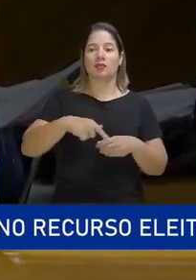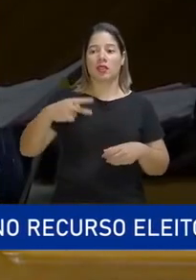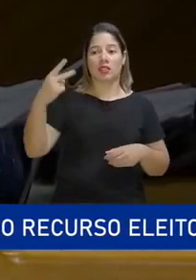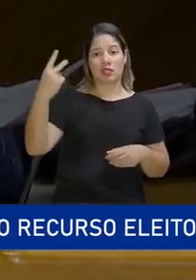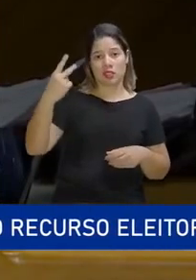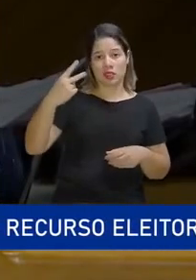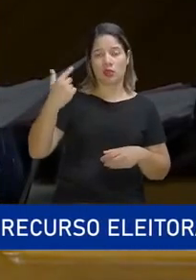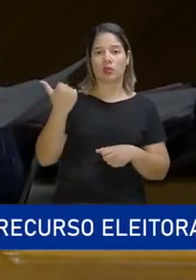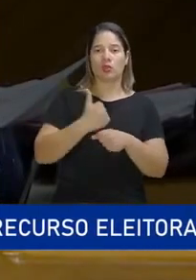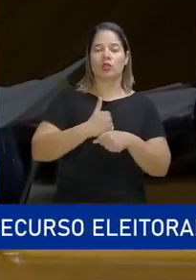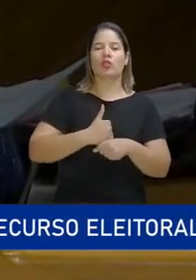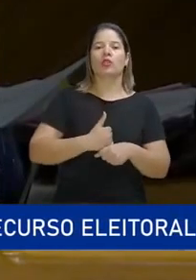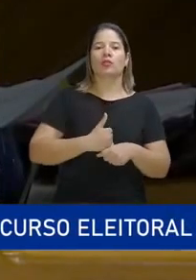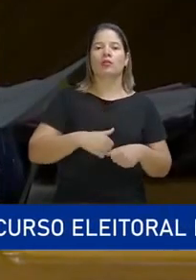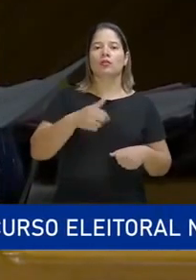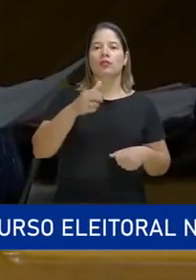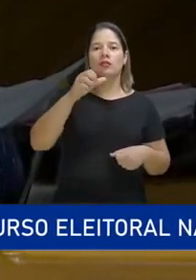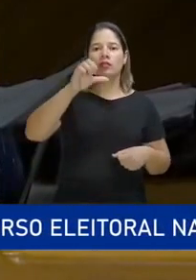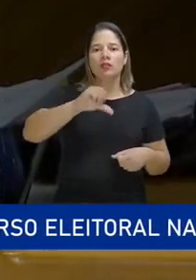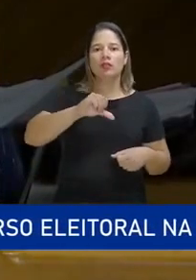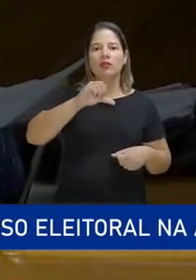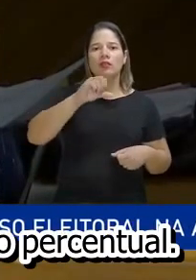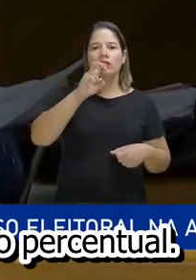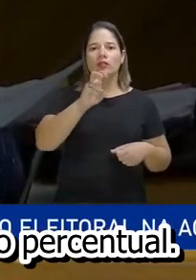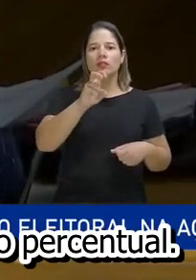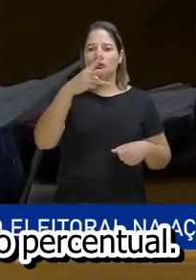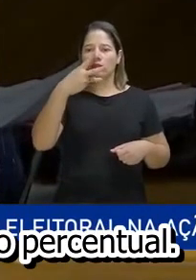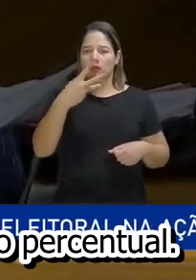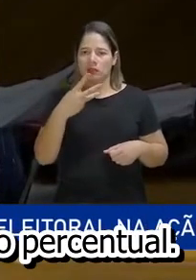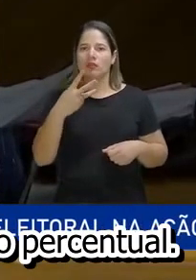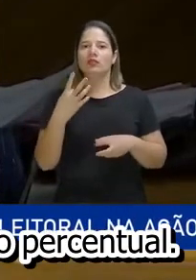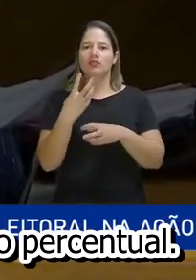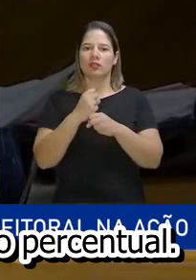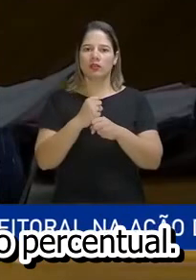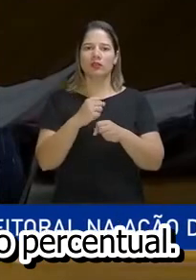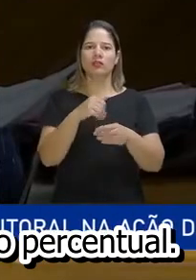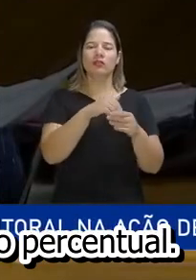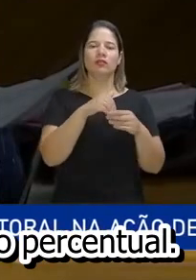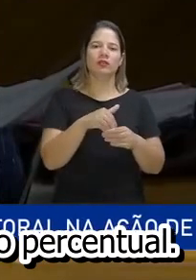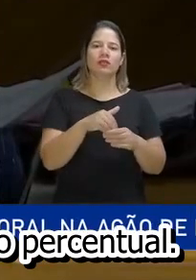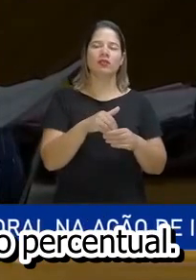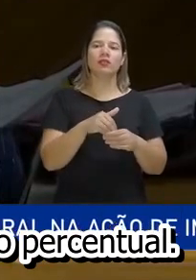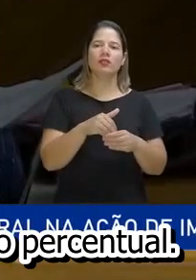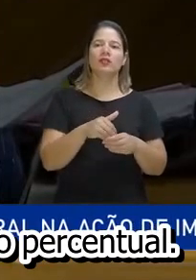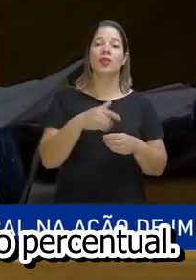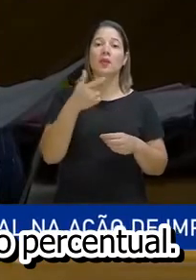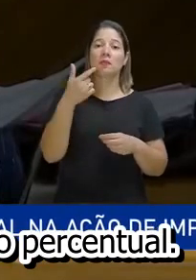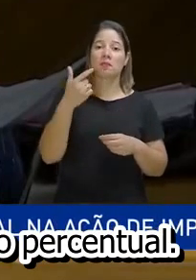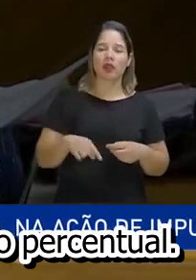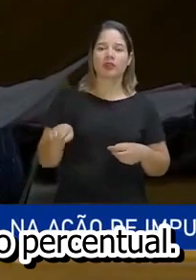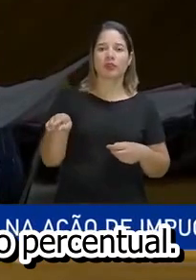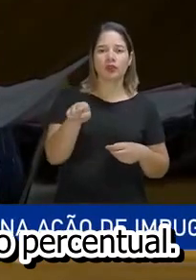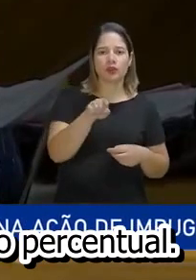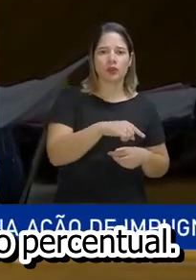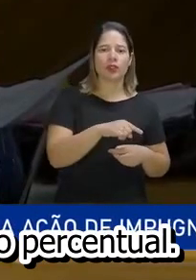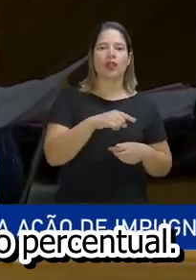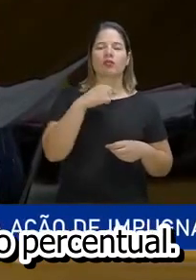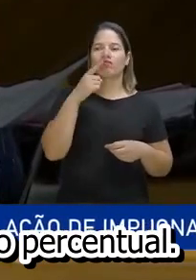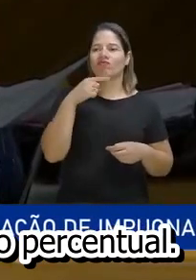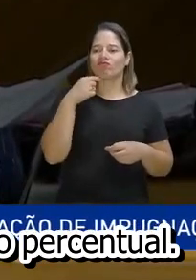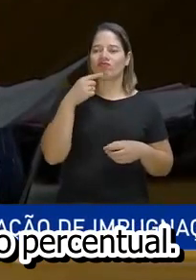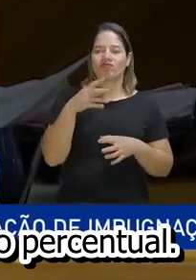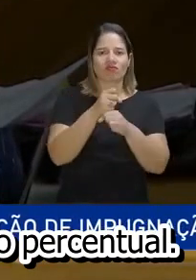teve 953 votos. Os demais, incluído o agravante, não alcançariam